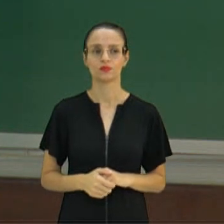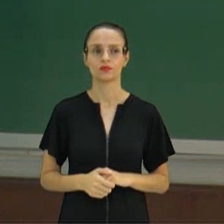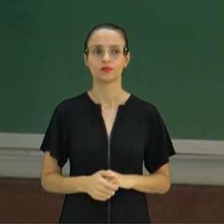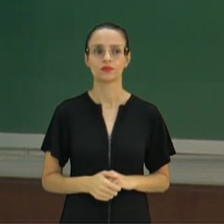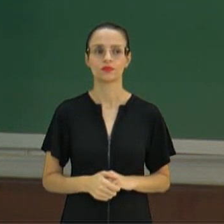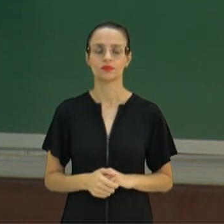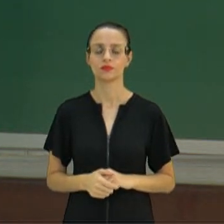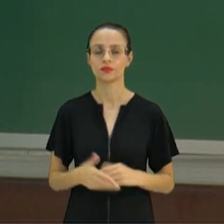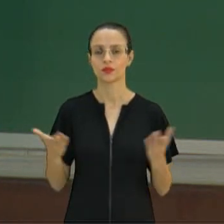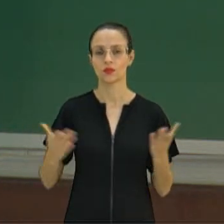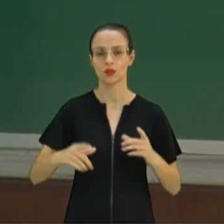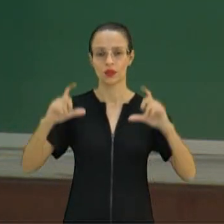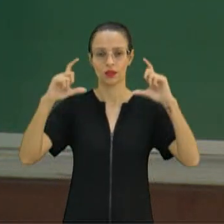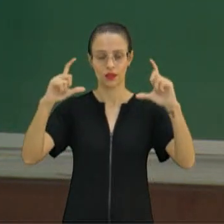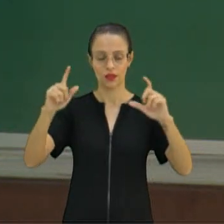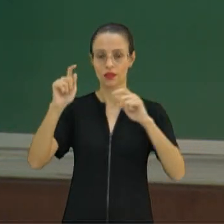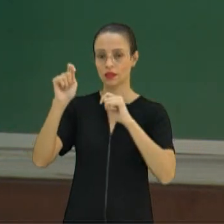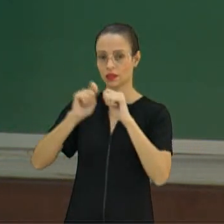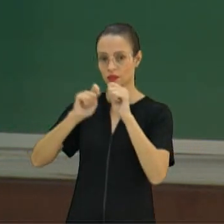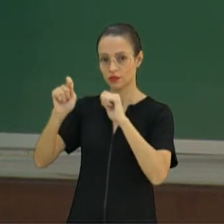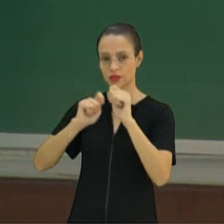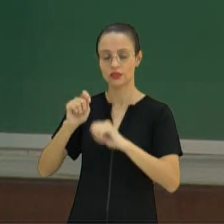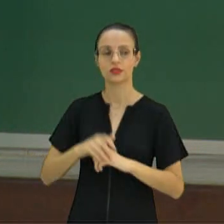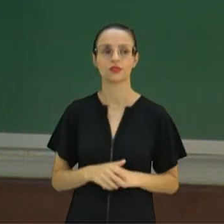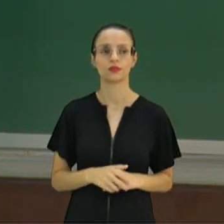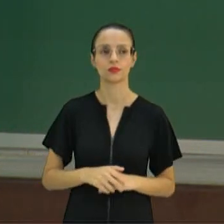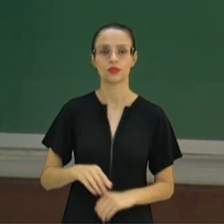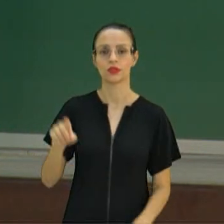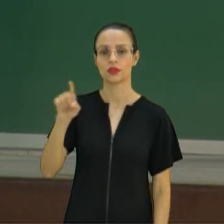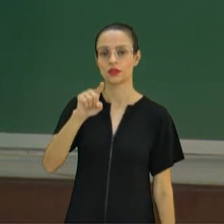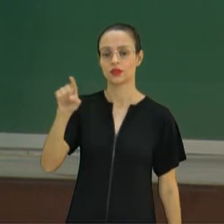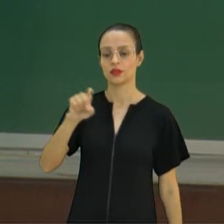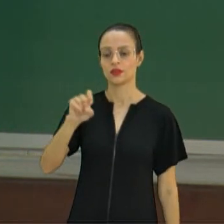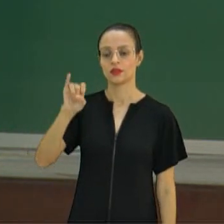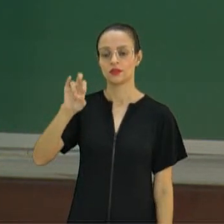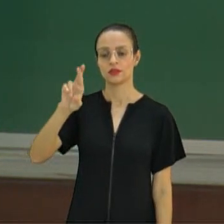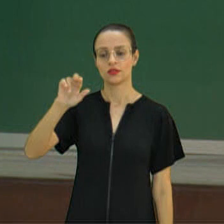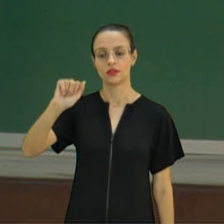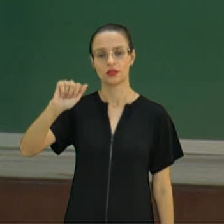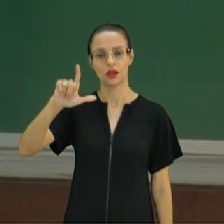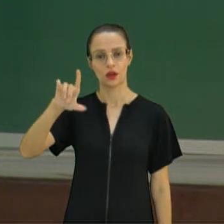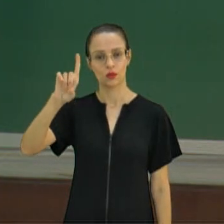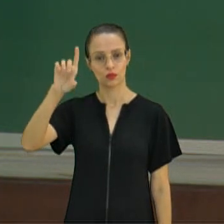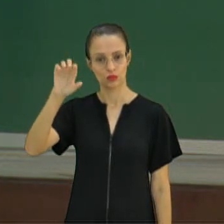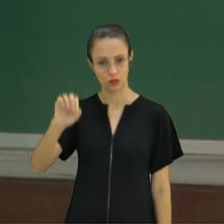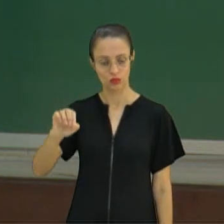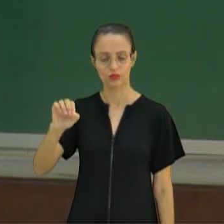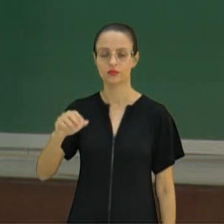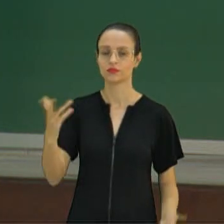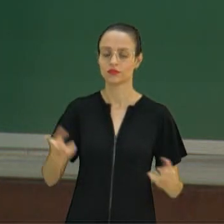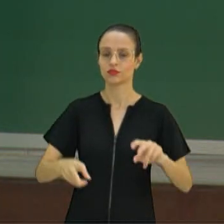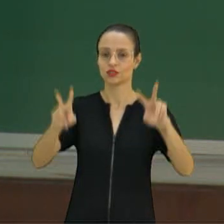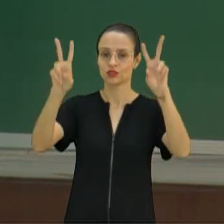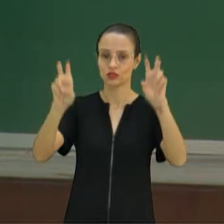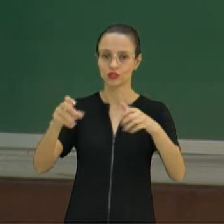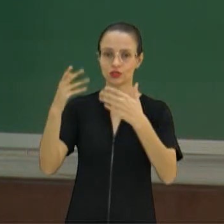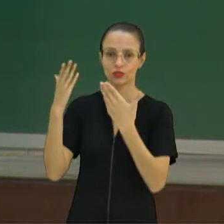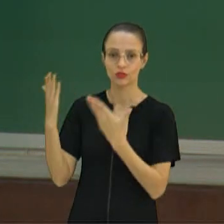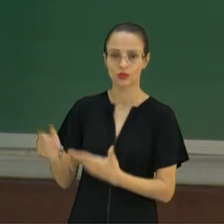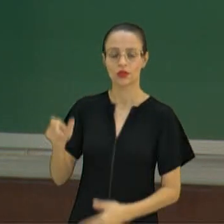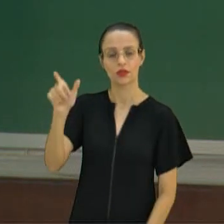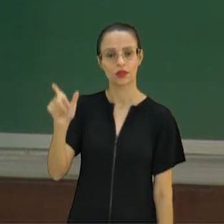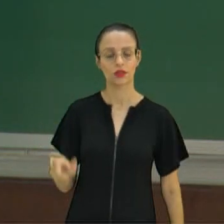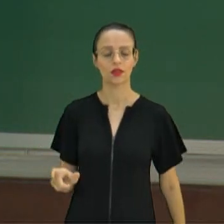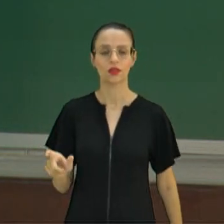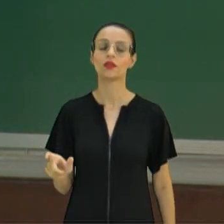Iremos ler um fragmento de uma entrevista com o Ziraldo, até o próprio título da entrevista, não há muito o que dizer, né? É um